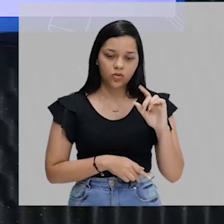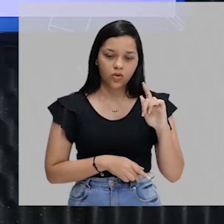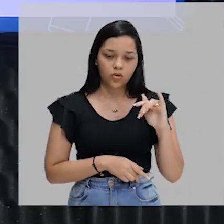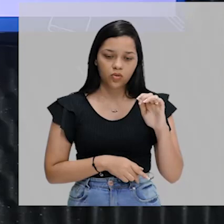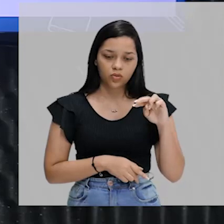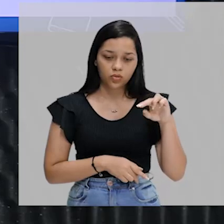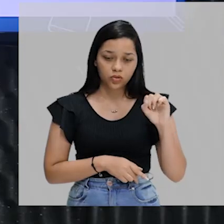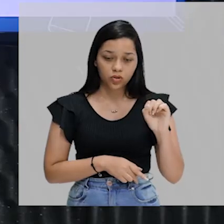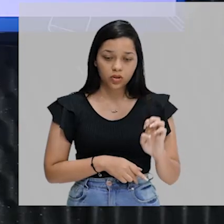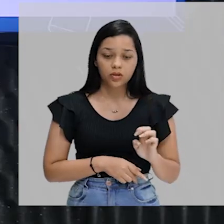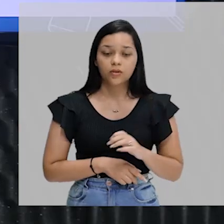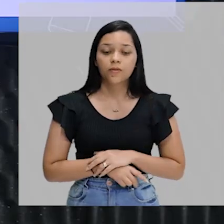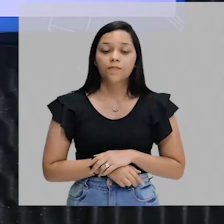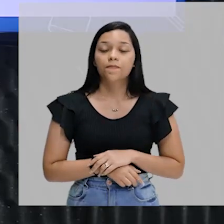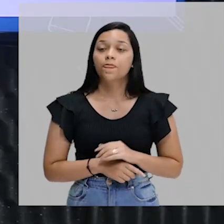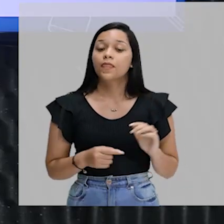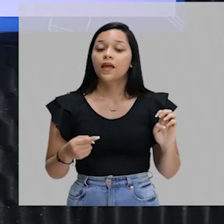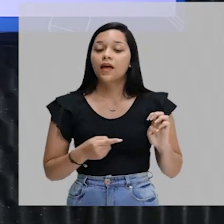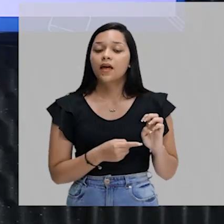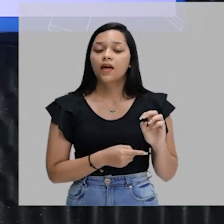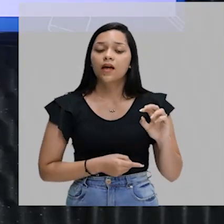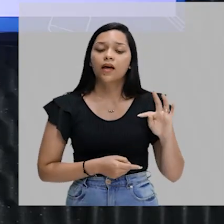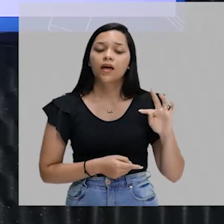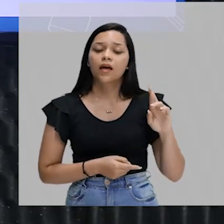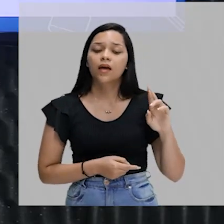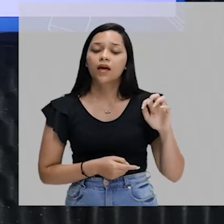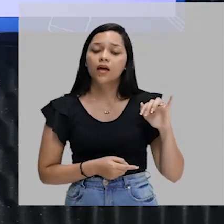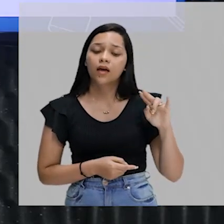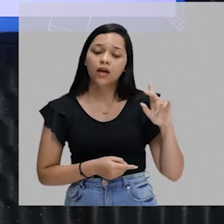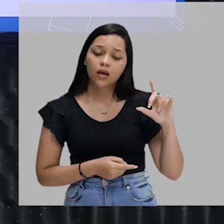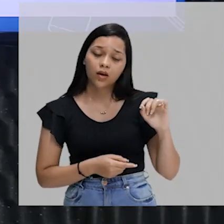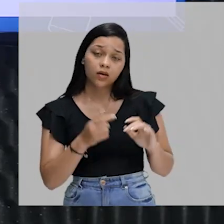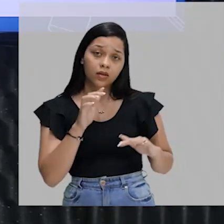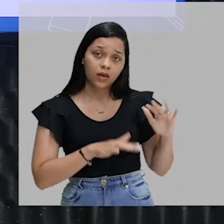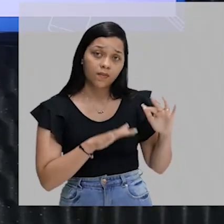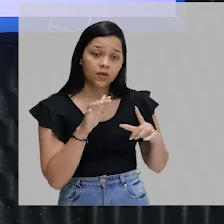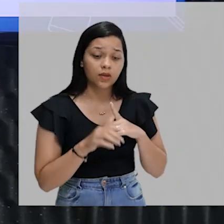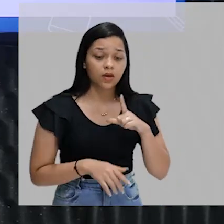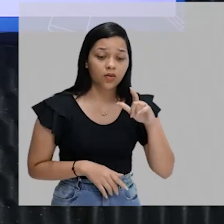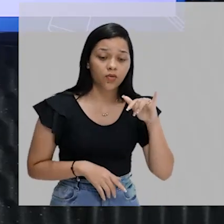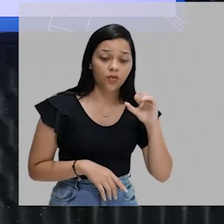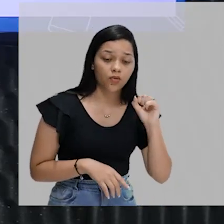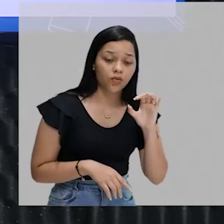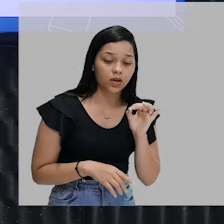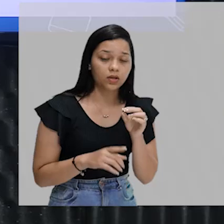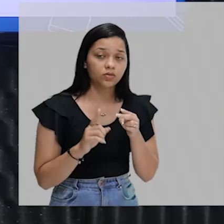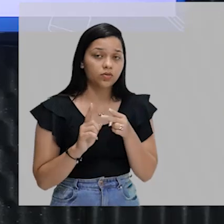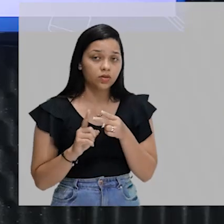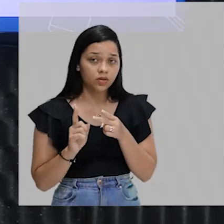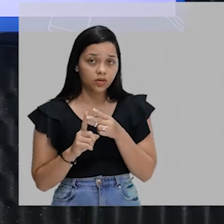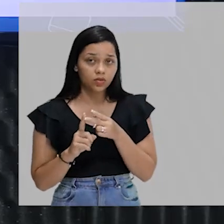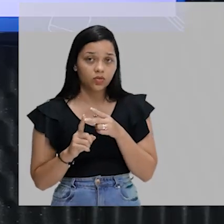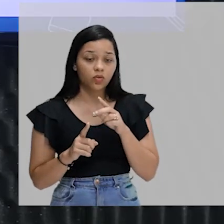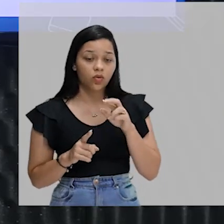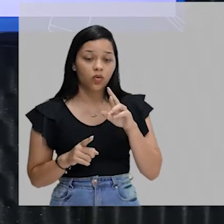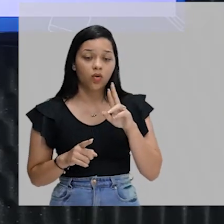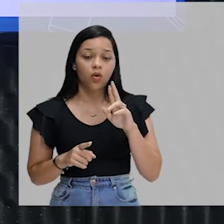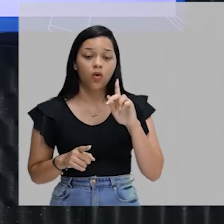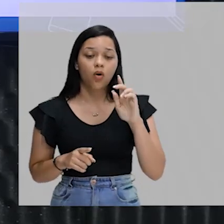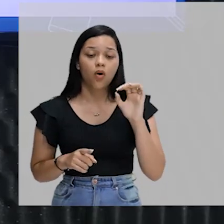E essa última aqui, retículo endoplasmático, depende, tem o liso e tem o retículo endoplasmático